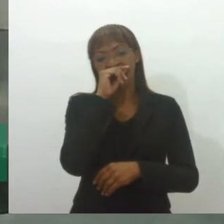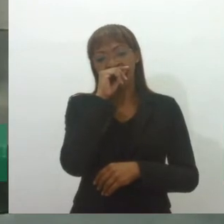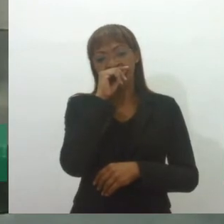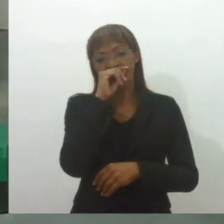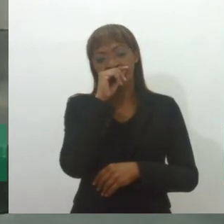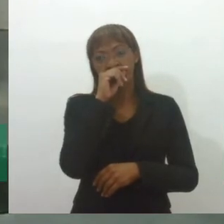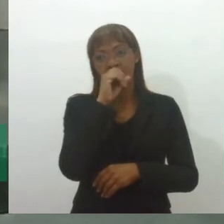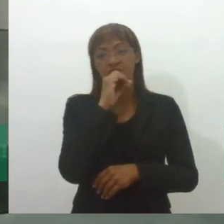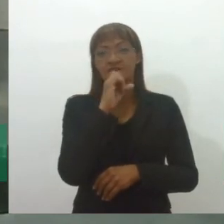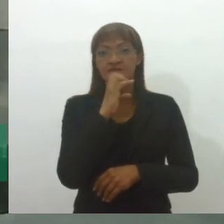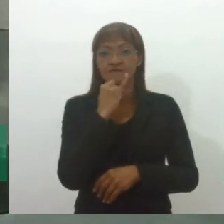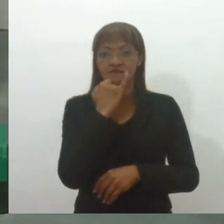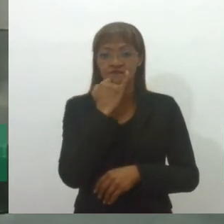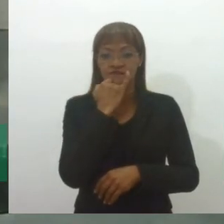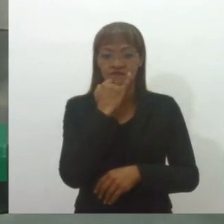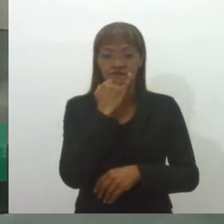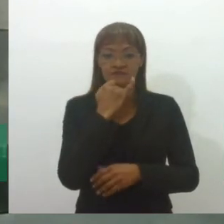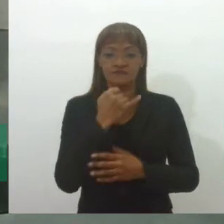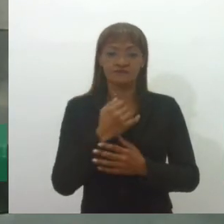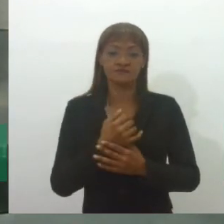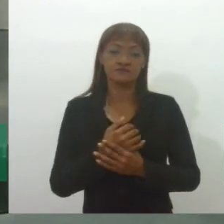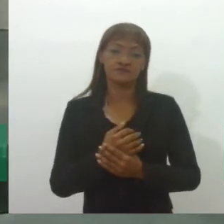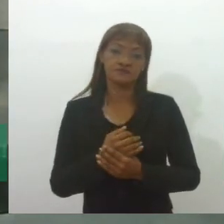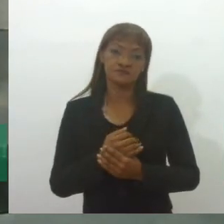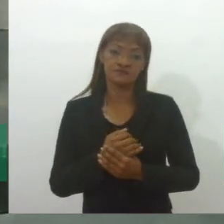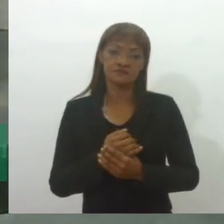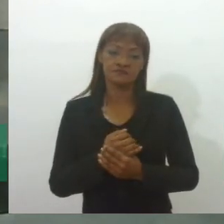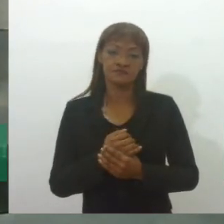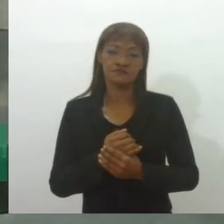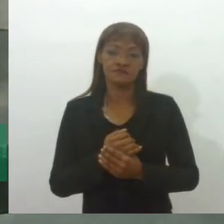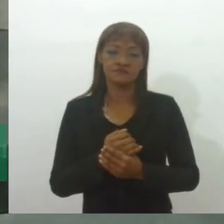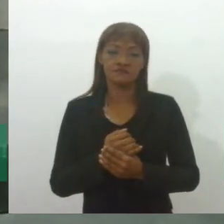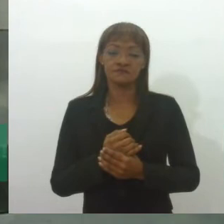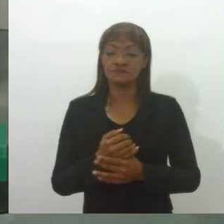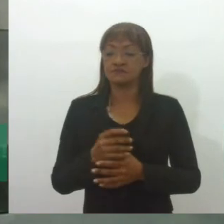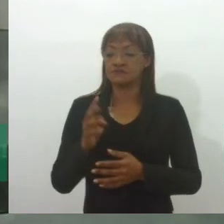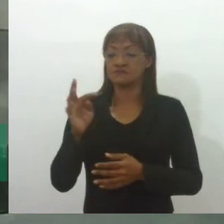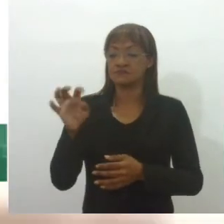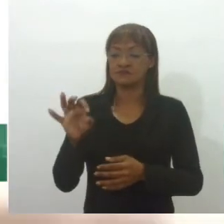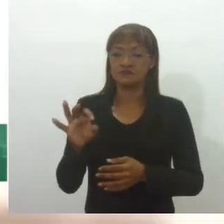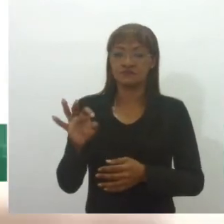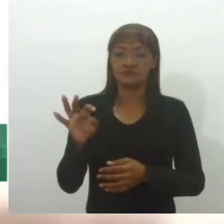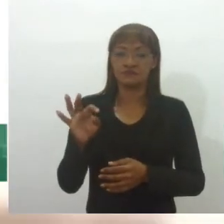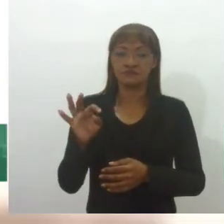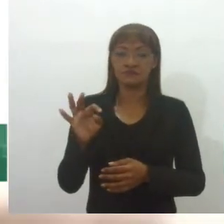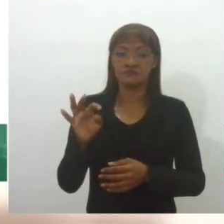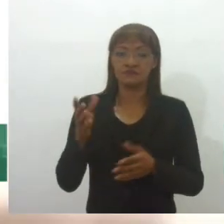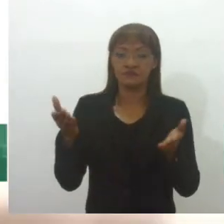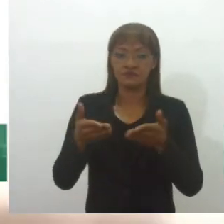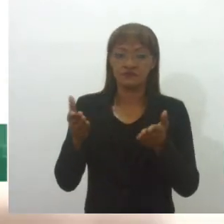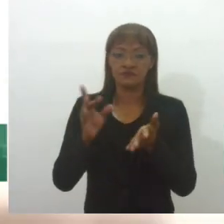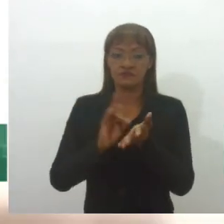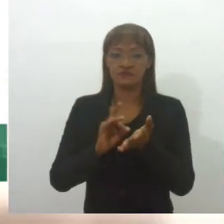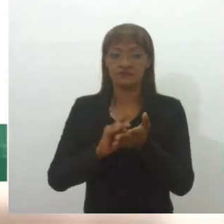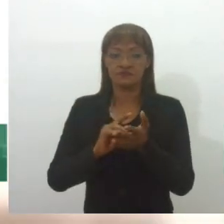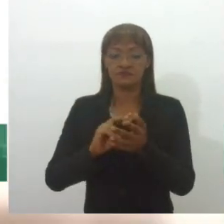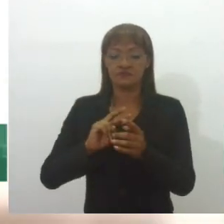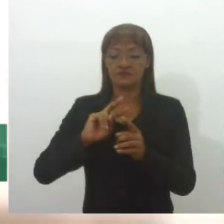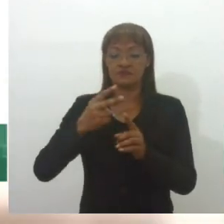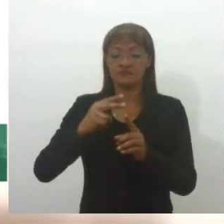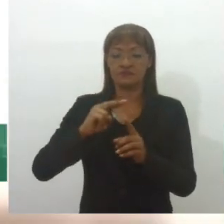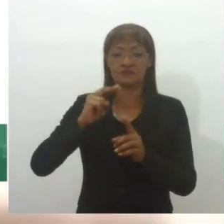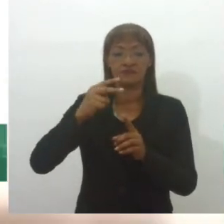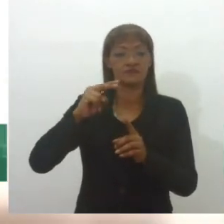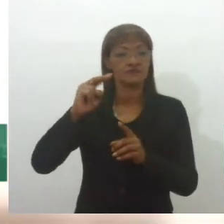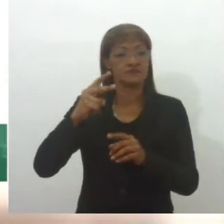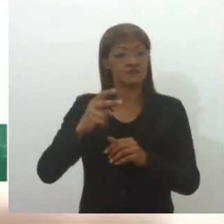Exato. Na verdade, a tarifa ela vem aumentando de forma muito exponencial, né? Muito